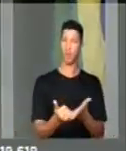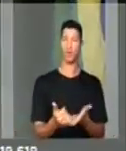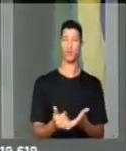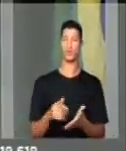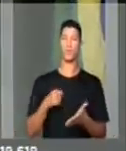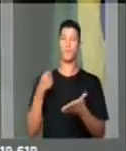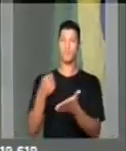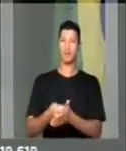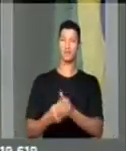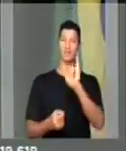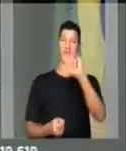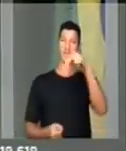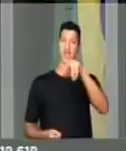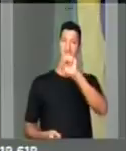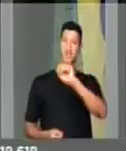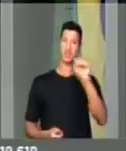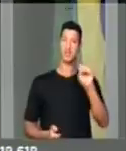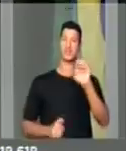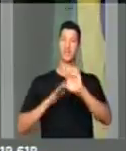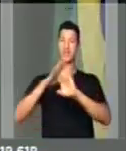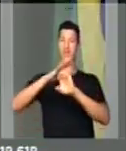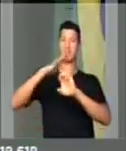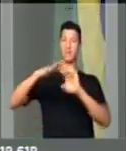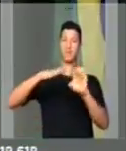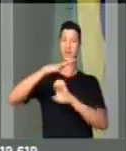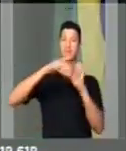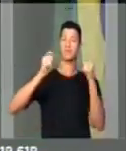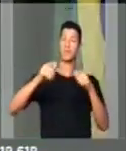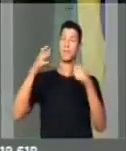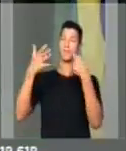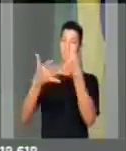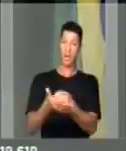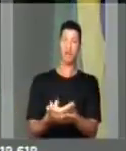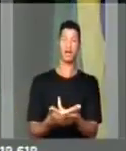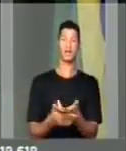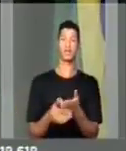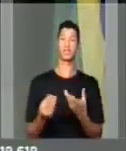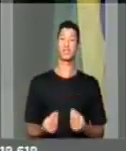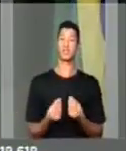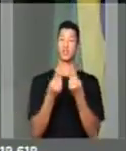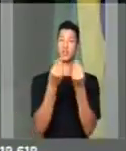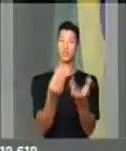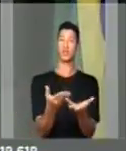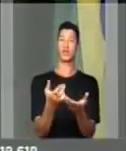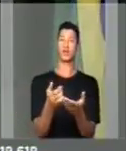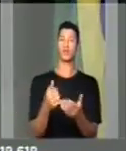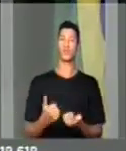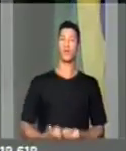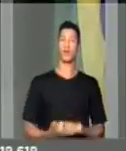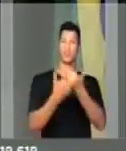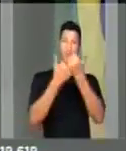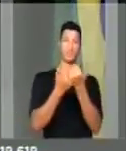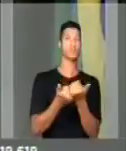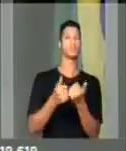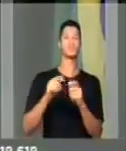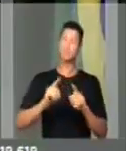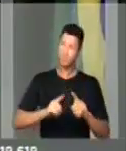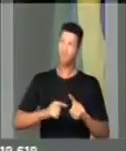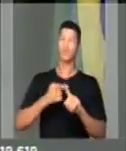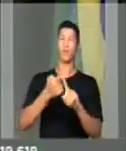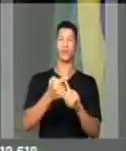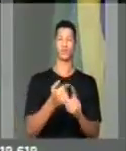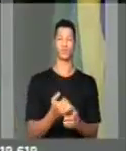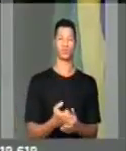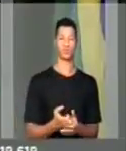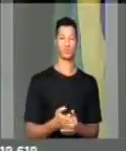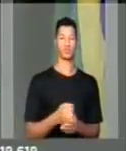os pagamentos do INSS que as empresas têm que pagar para os funcionários, que ela deu um subsídio, ela